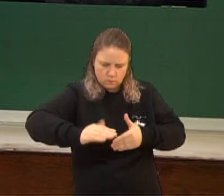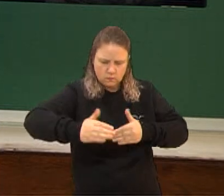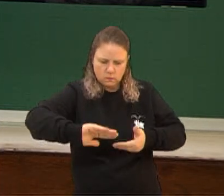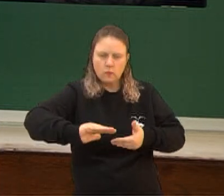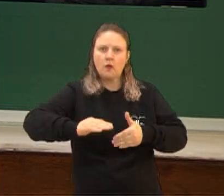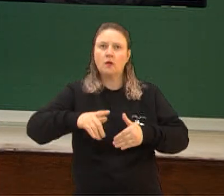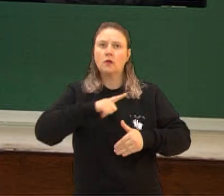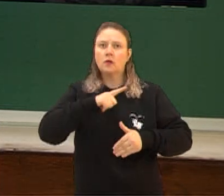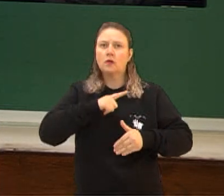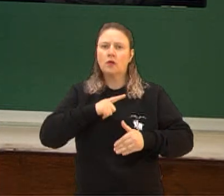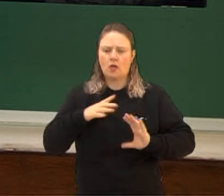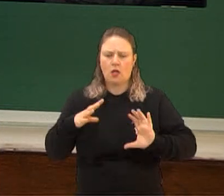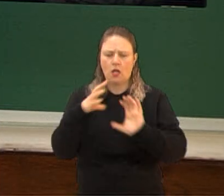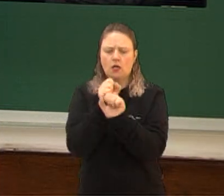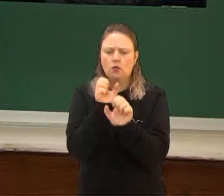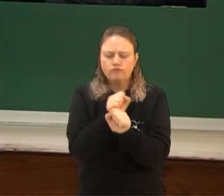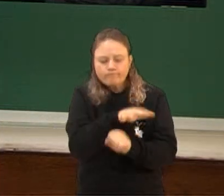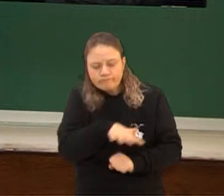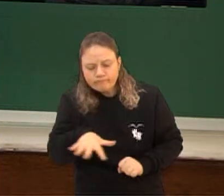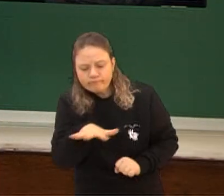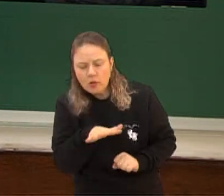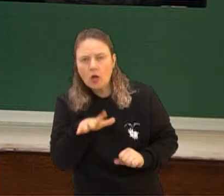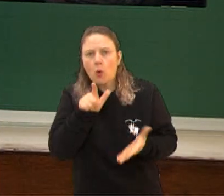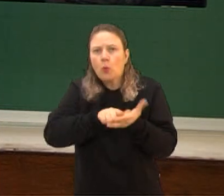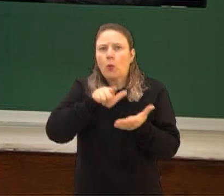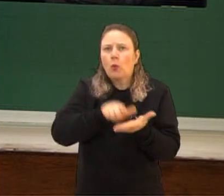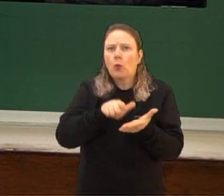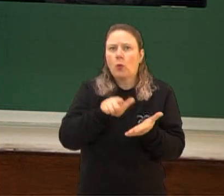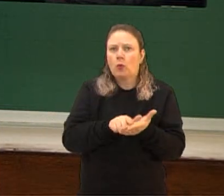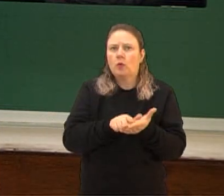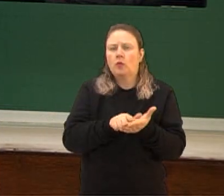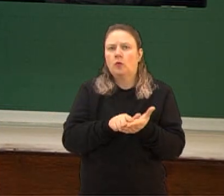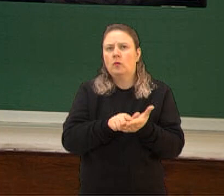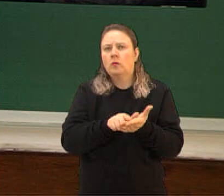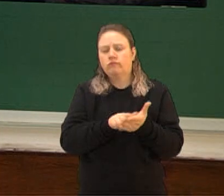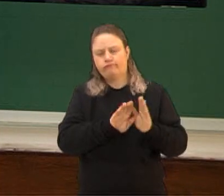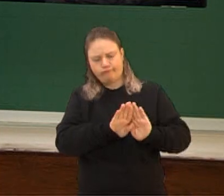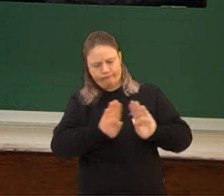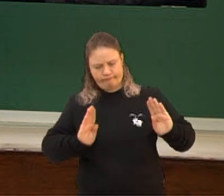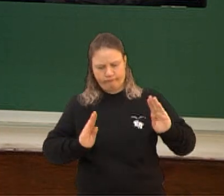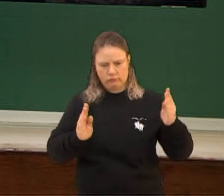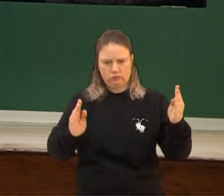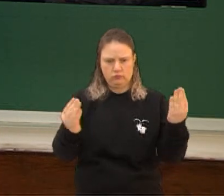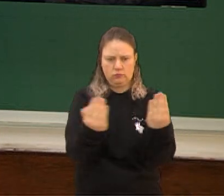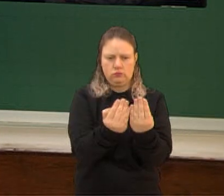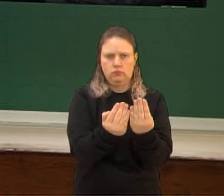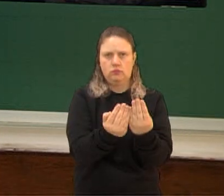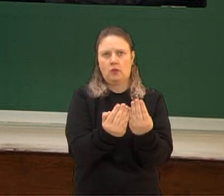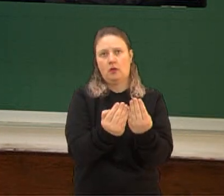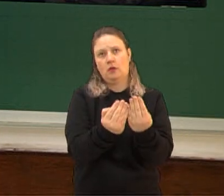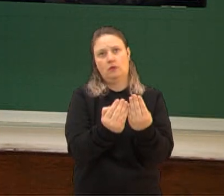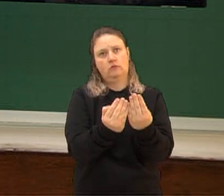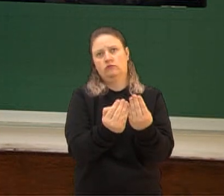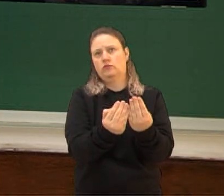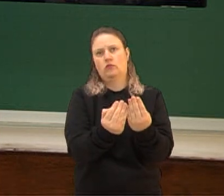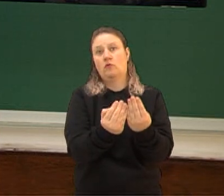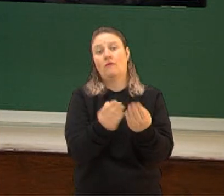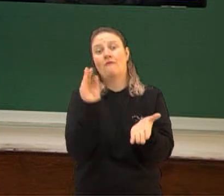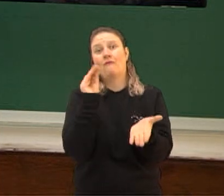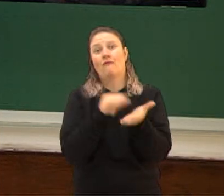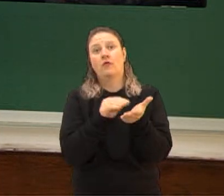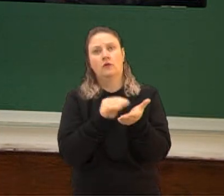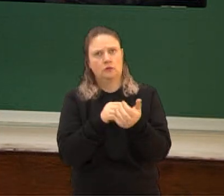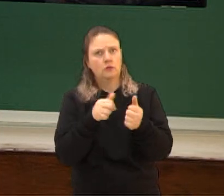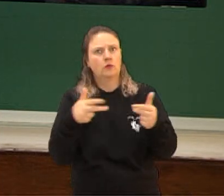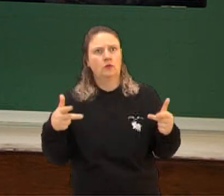ali cálculo da área do papelão da caixa, simplesmente medir ela de maneira externa, acaba que não é o real, né? E esse está bem real,